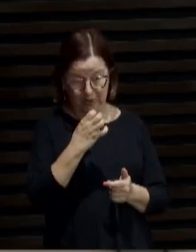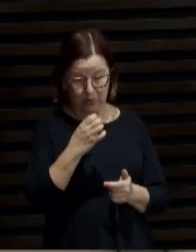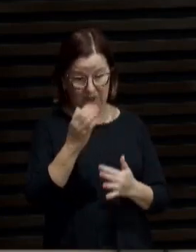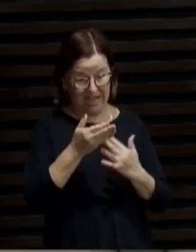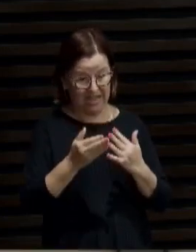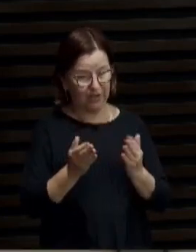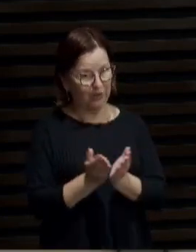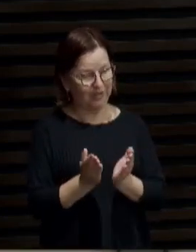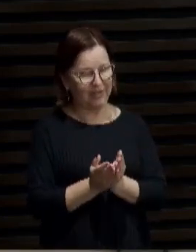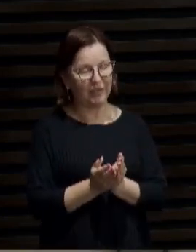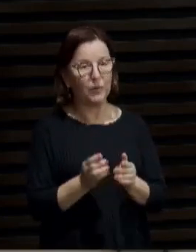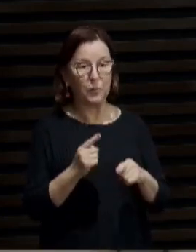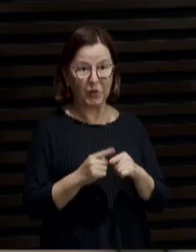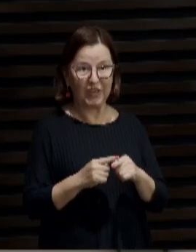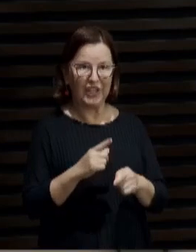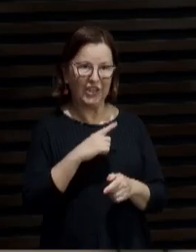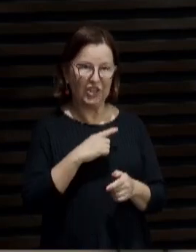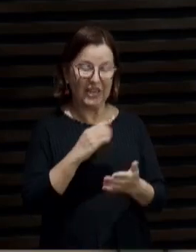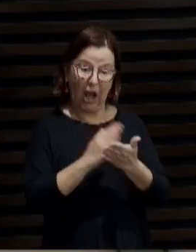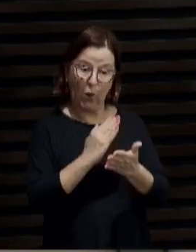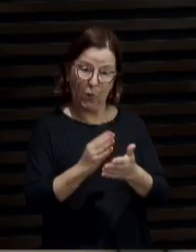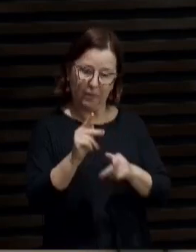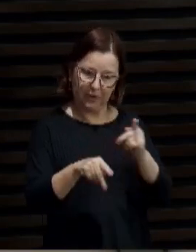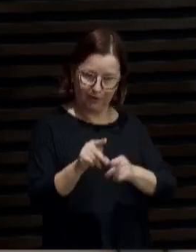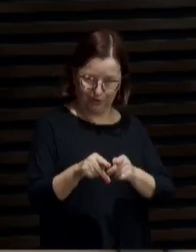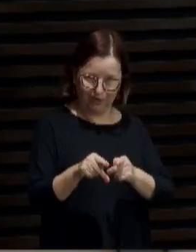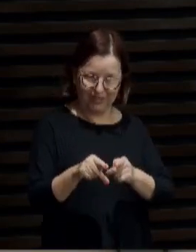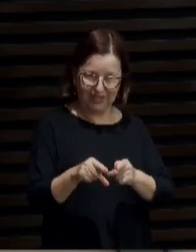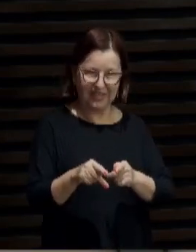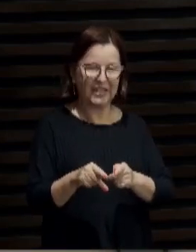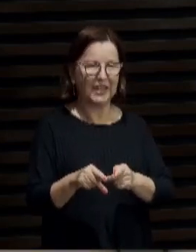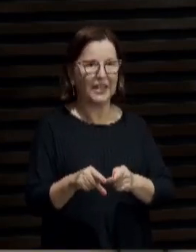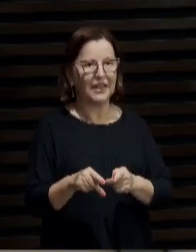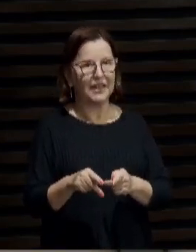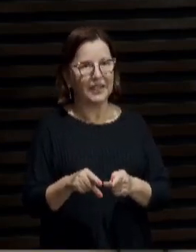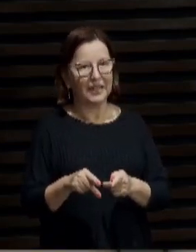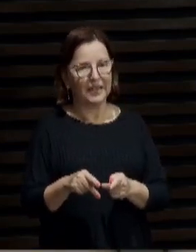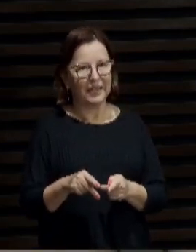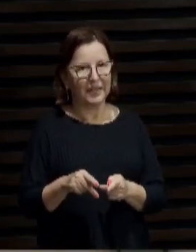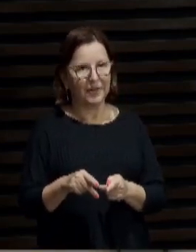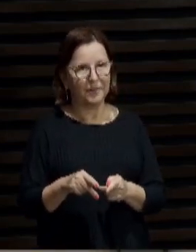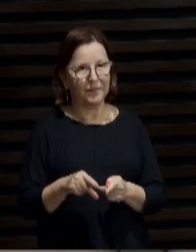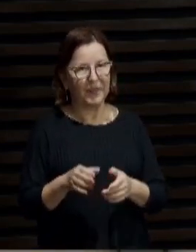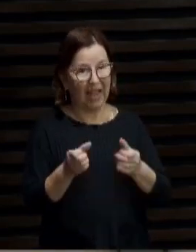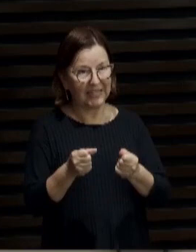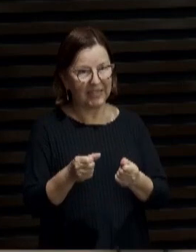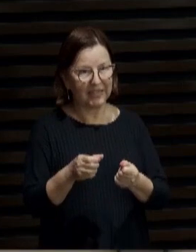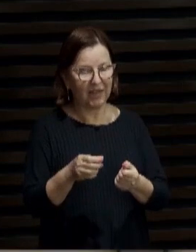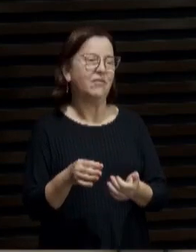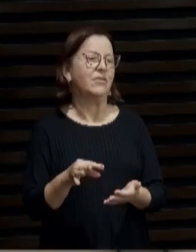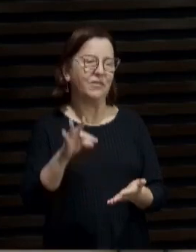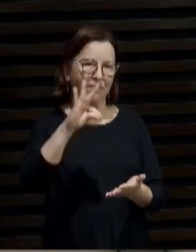Entre eles tinham alguns que estavam aderindo a heresias. Uma dessas heresias é chamada de a doutrina de